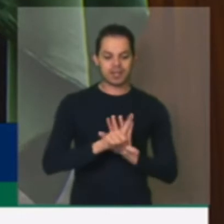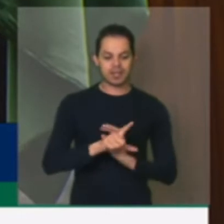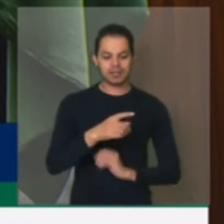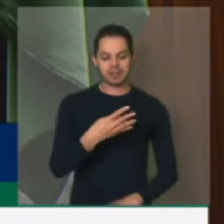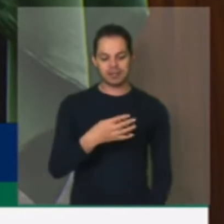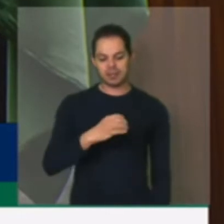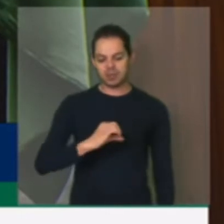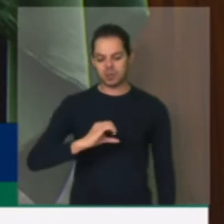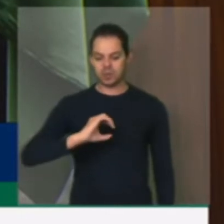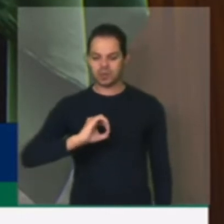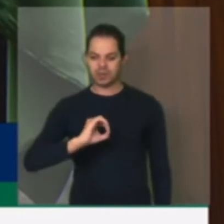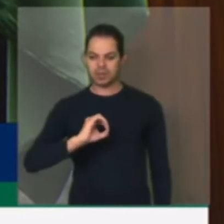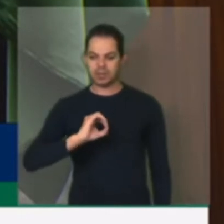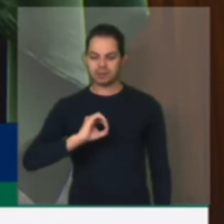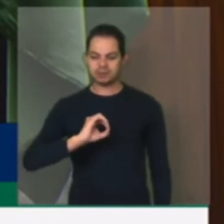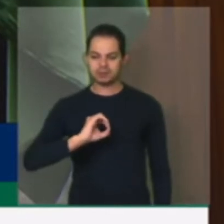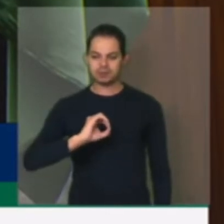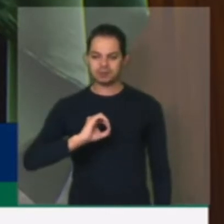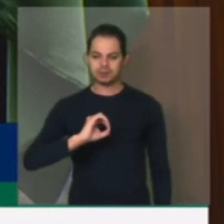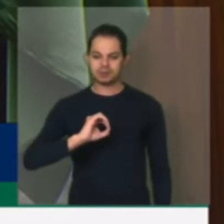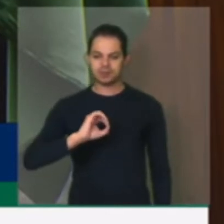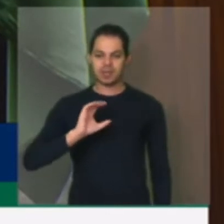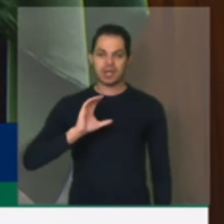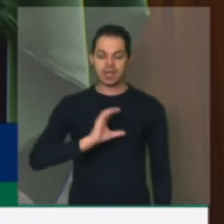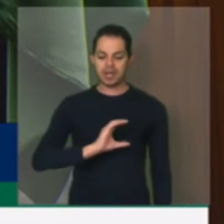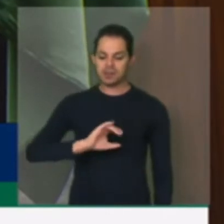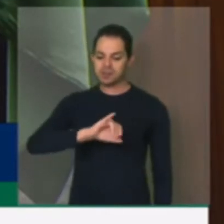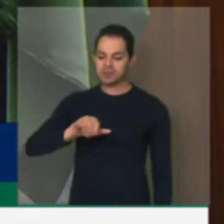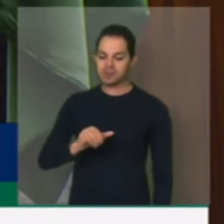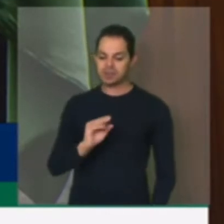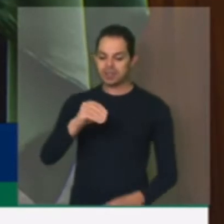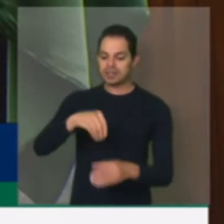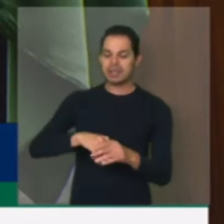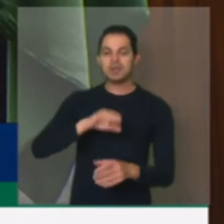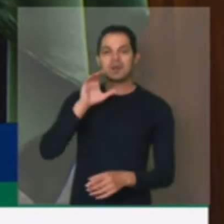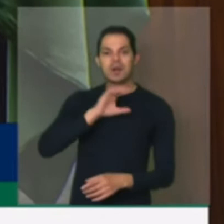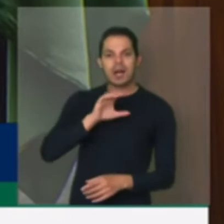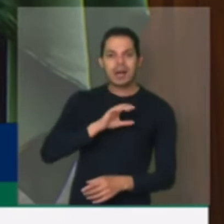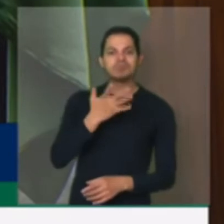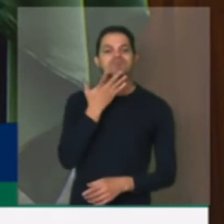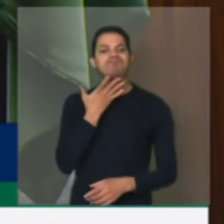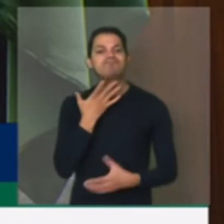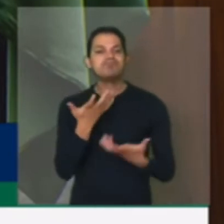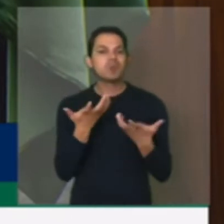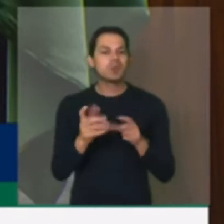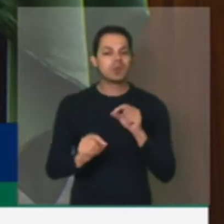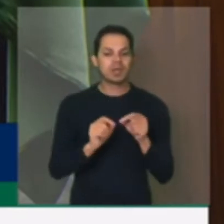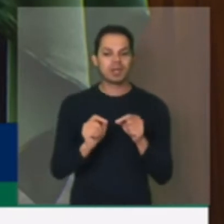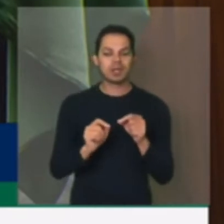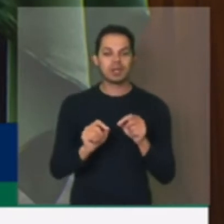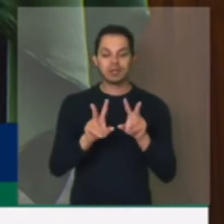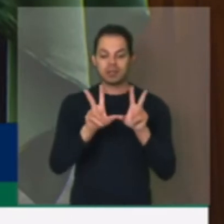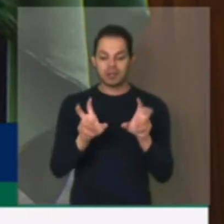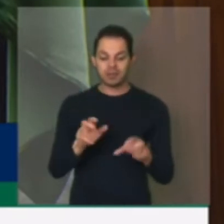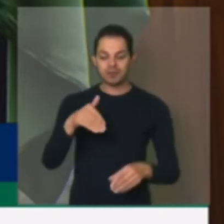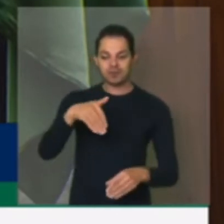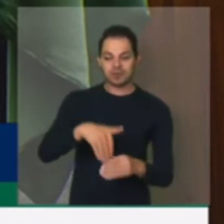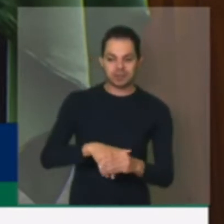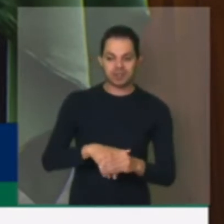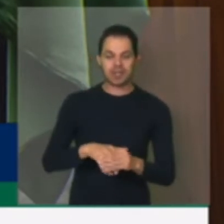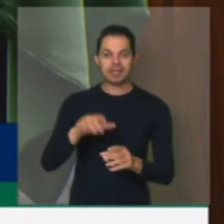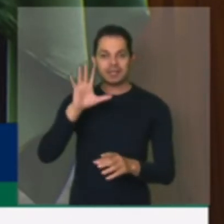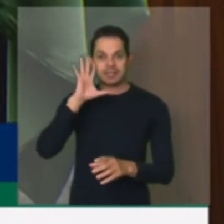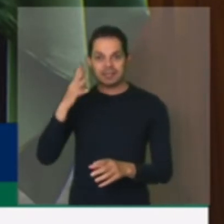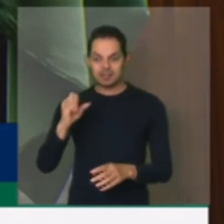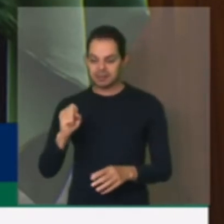490. Qual a pressa da Comissão de Constituição e Justiça de votar essa matéria antes da decisão